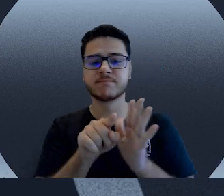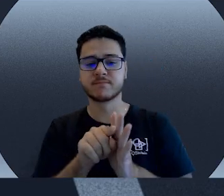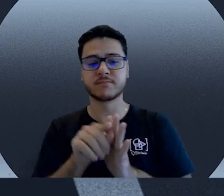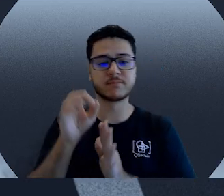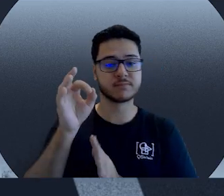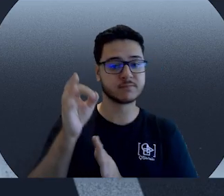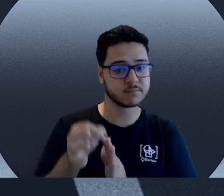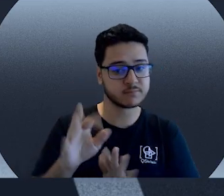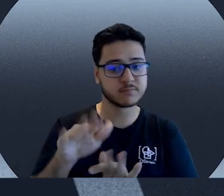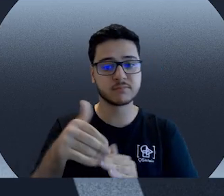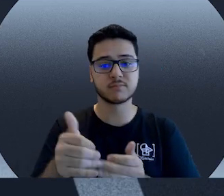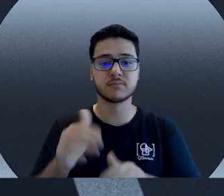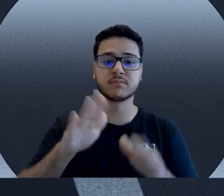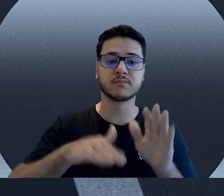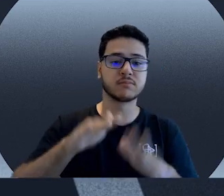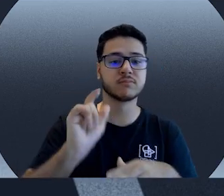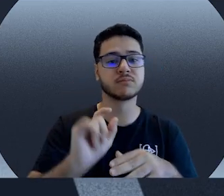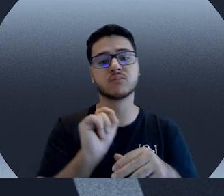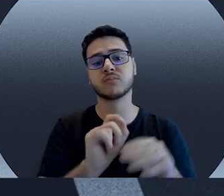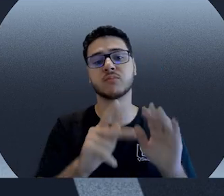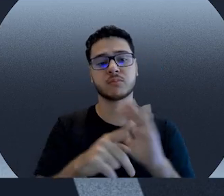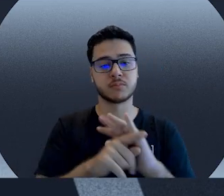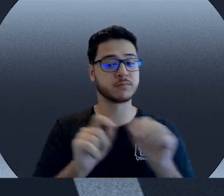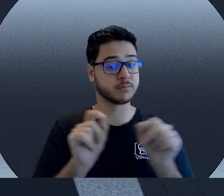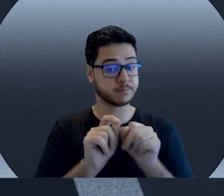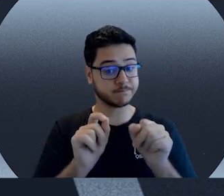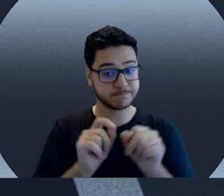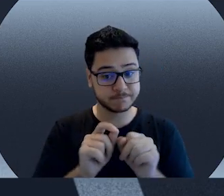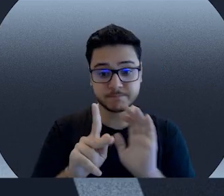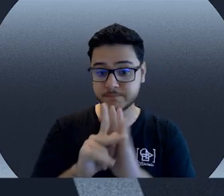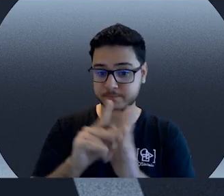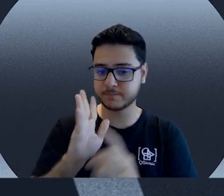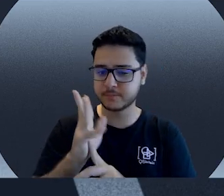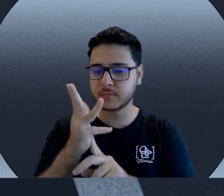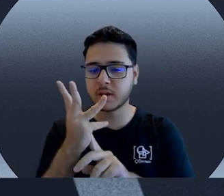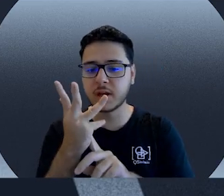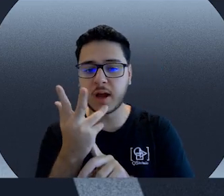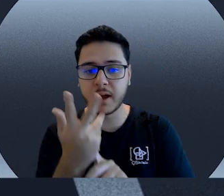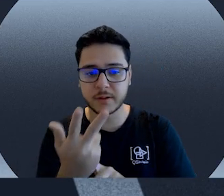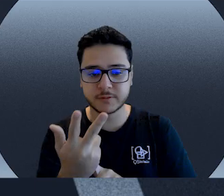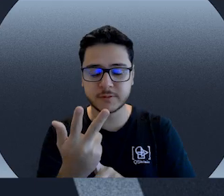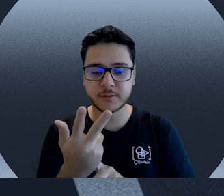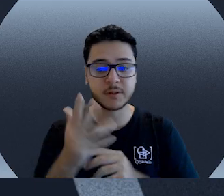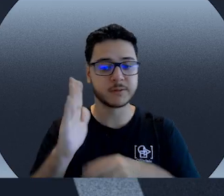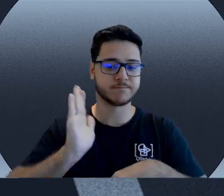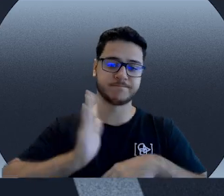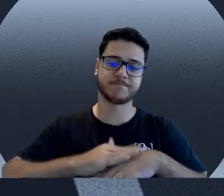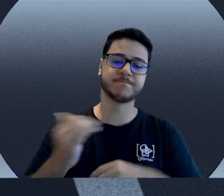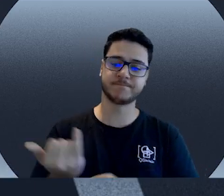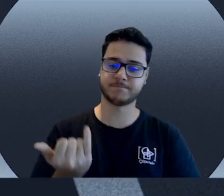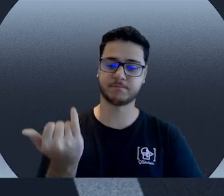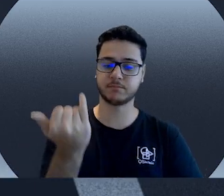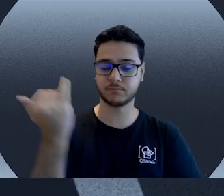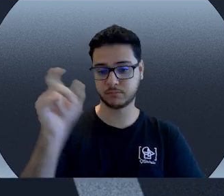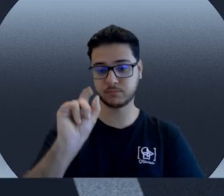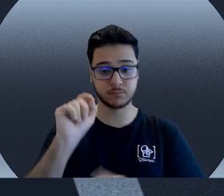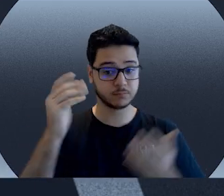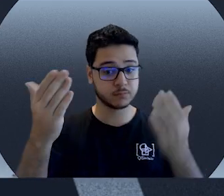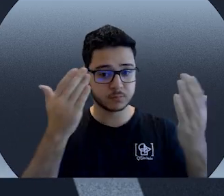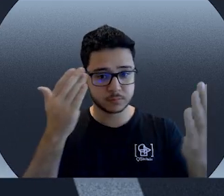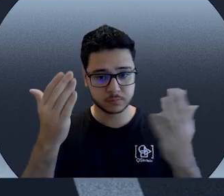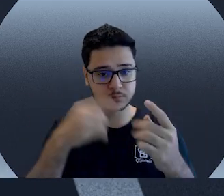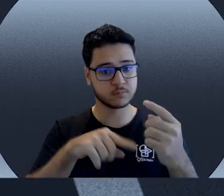as questões que perpassam o fazer artístico começam, às vezes, a ser mais relevantes do que o